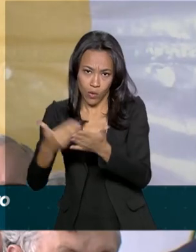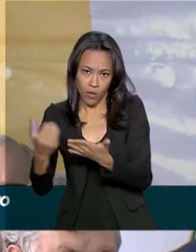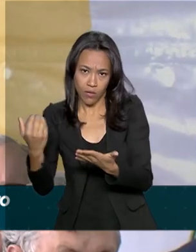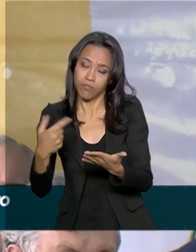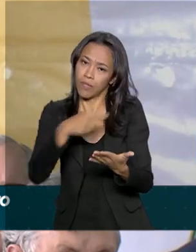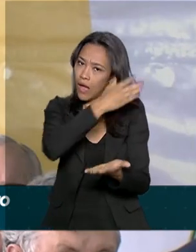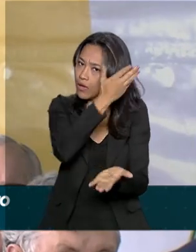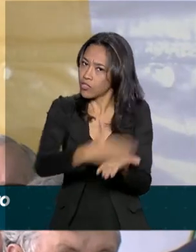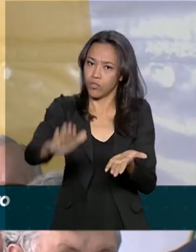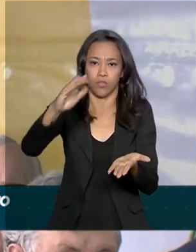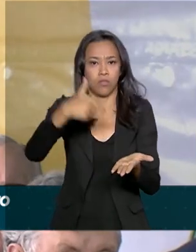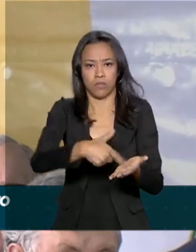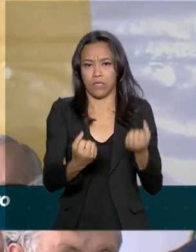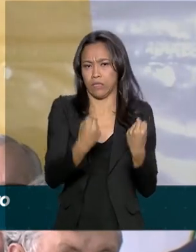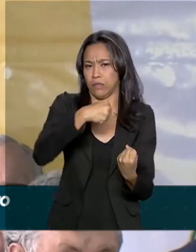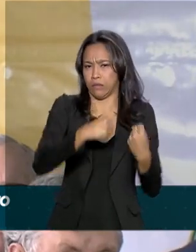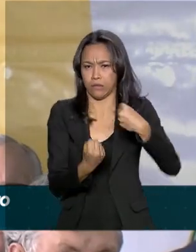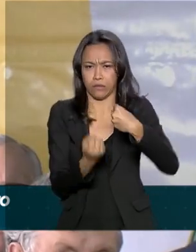Só com essas duas medidas.